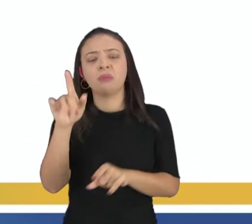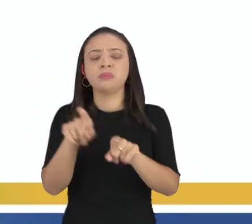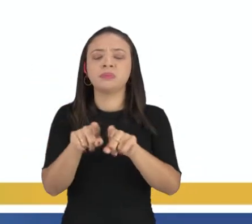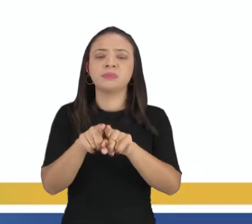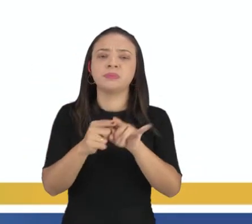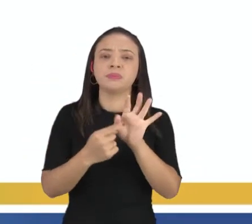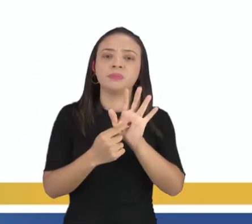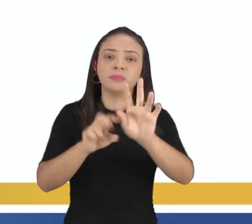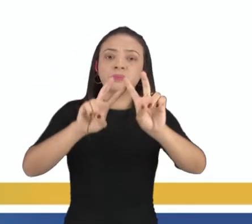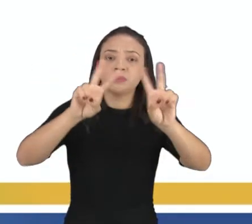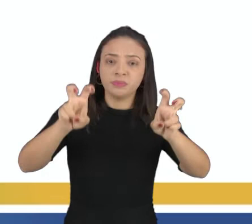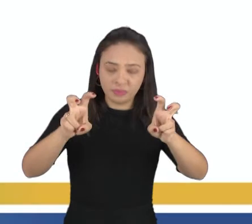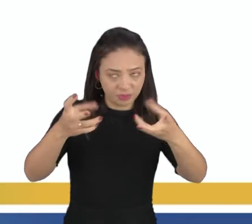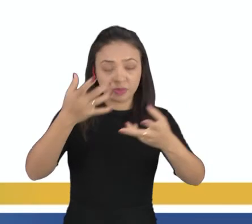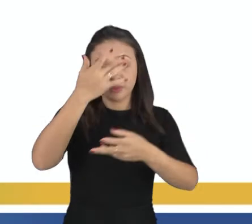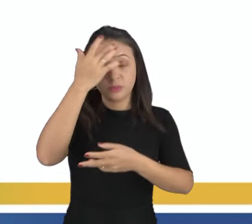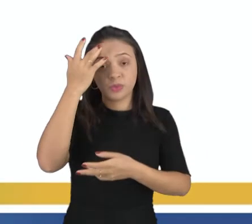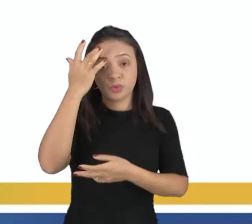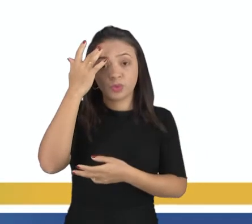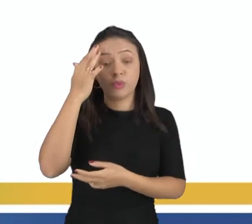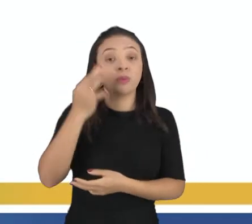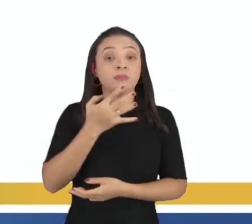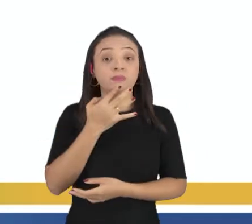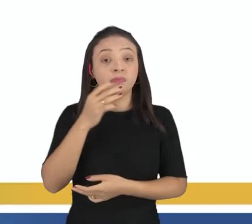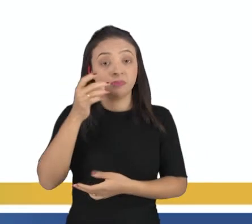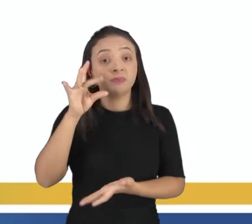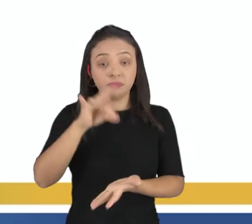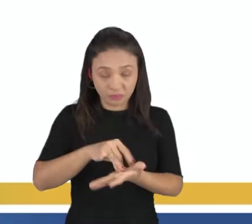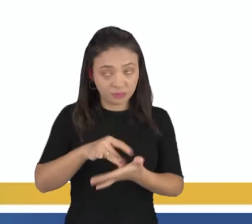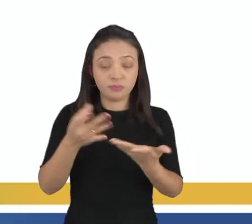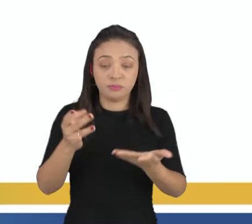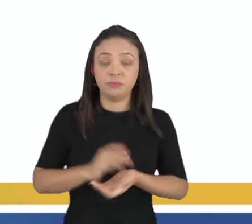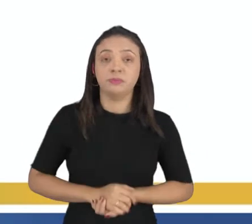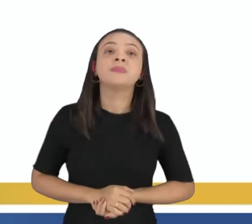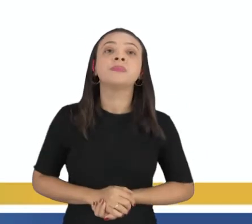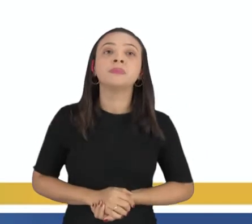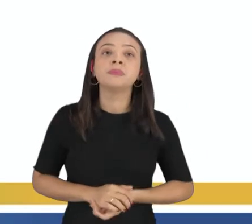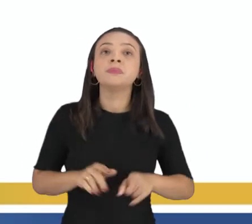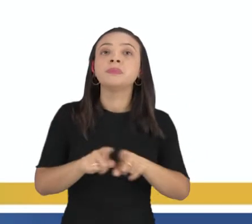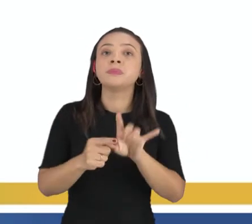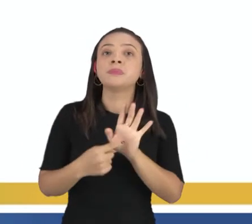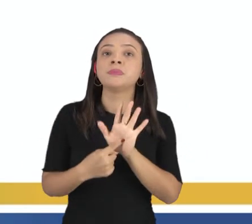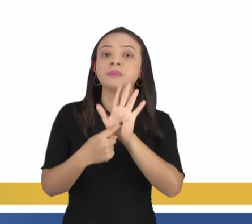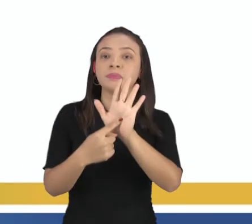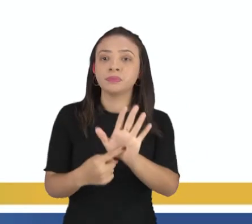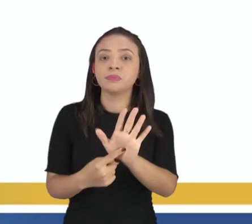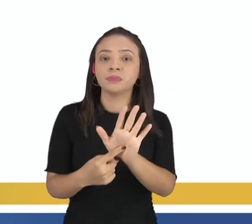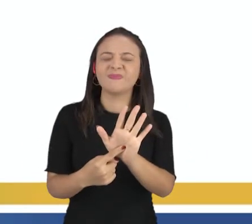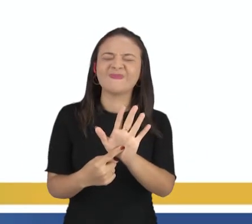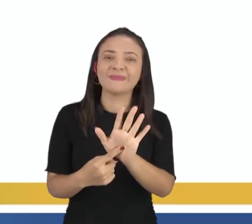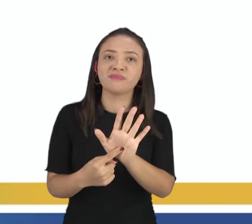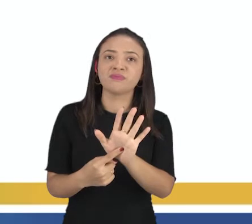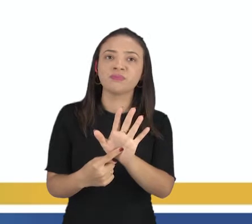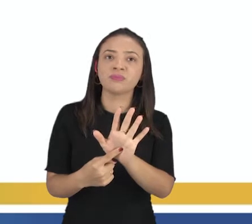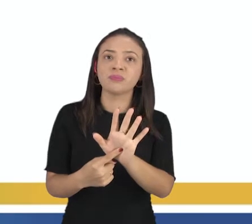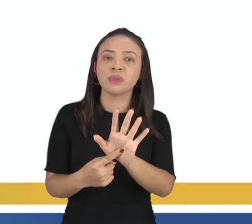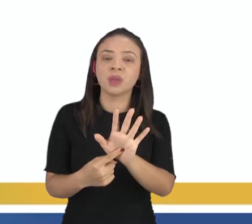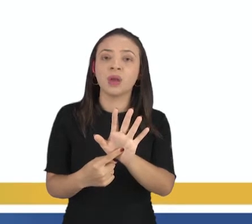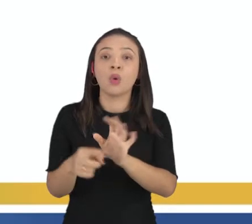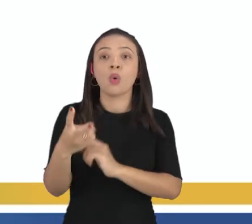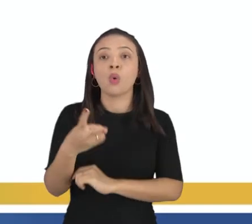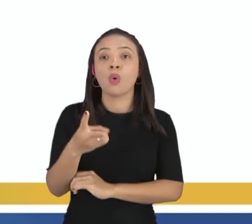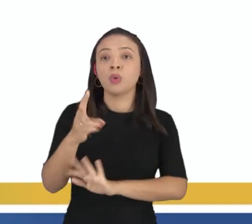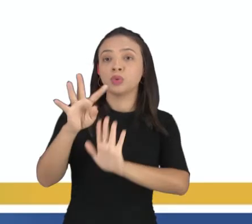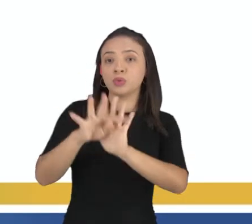apresentar o tema, para a pessoa ficar a par daquilo que ele vai falar. Aí ele vai trazer o quê? A matéria,